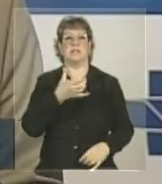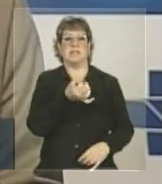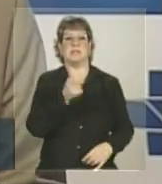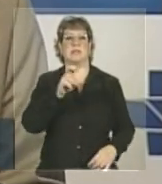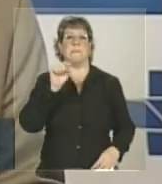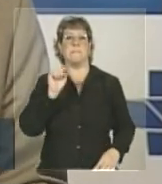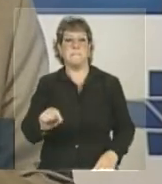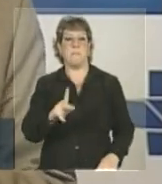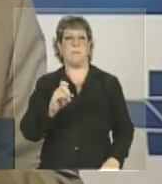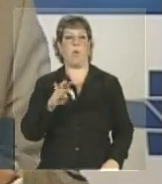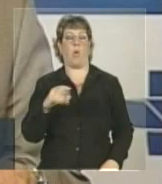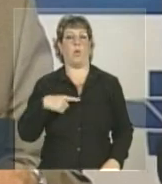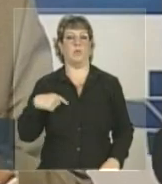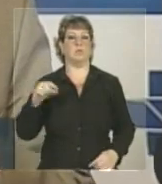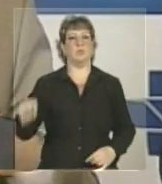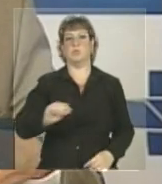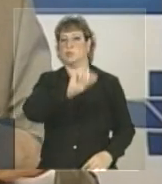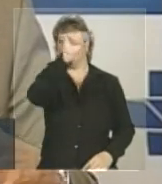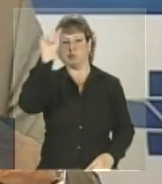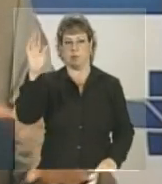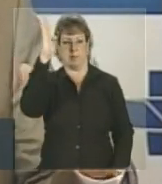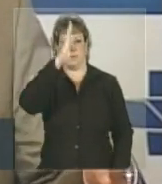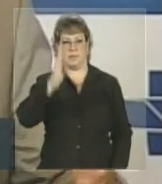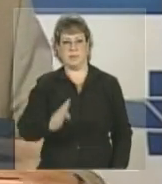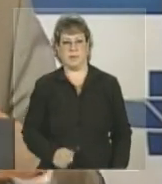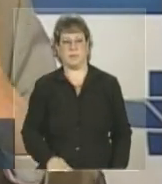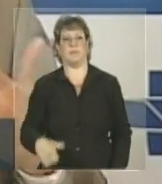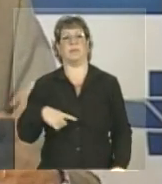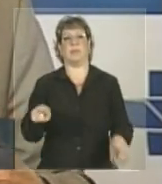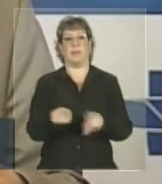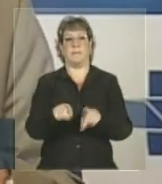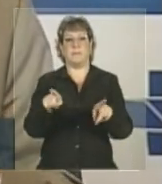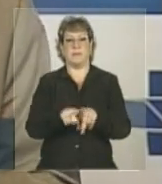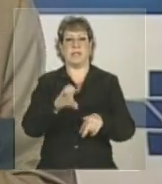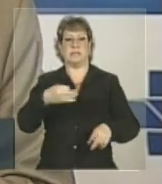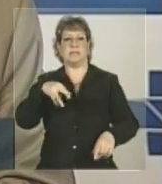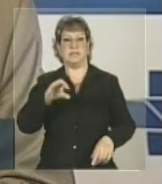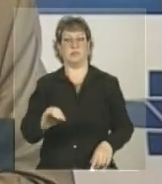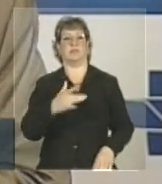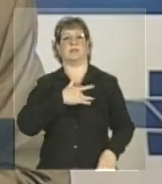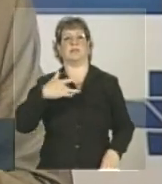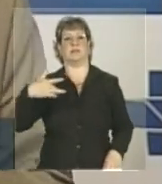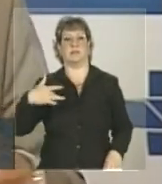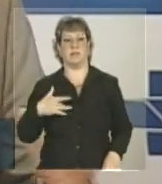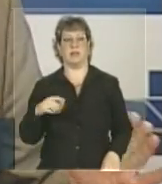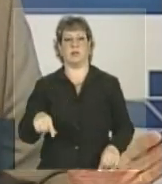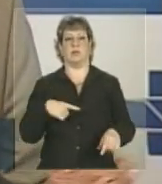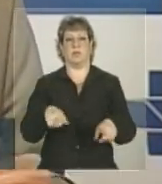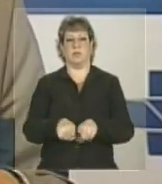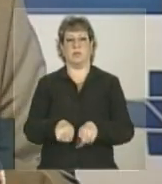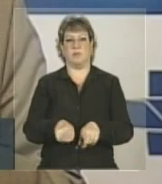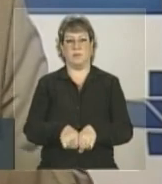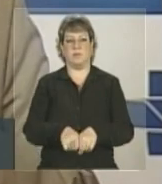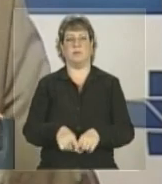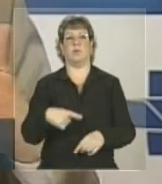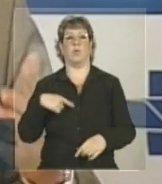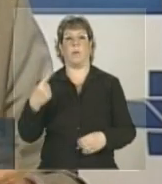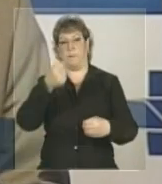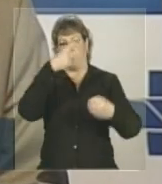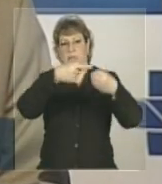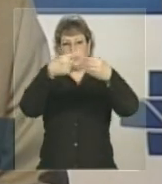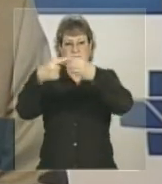postos de saúde no Brasil, além dos postos fixos, né, os centros de saúde, os postos, muitos municípios